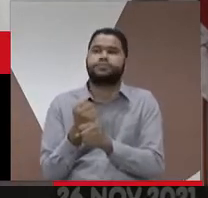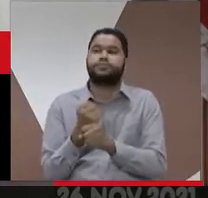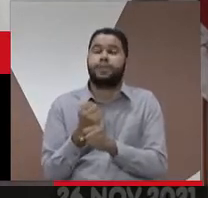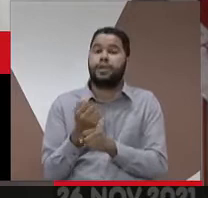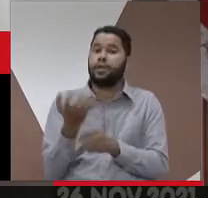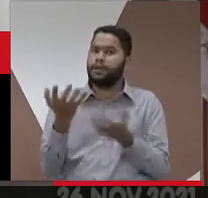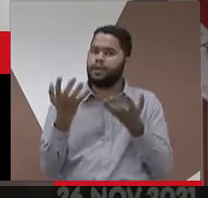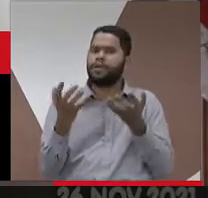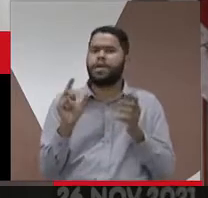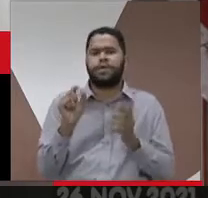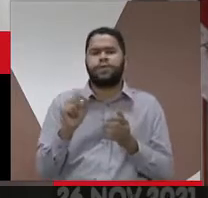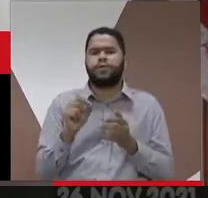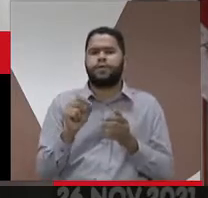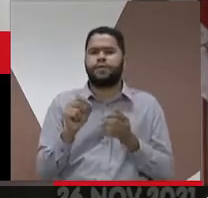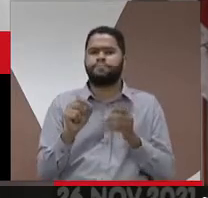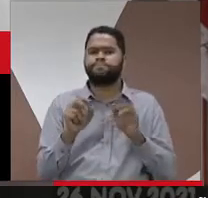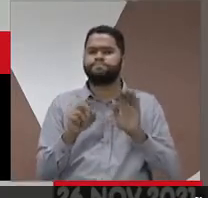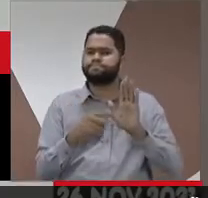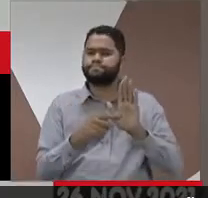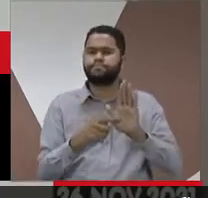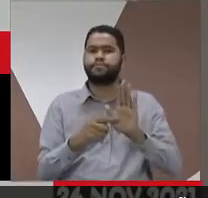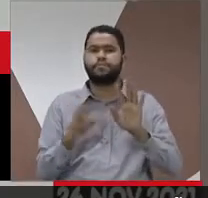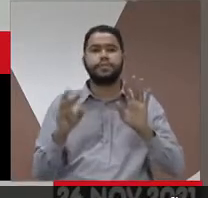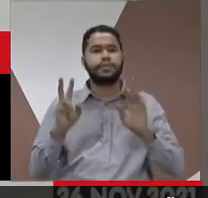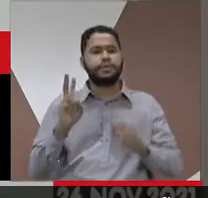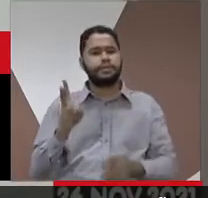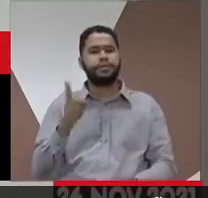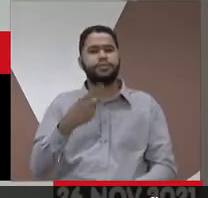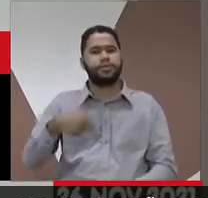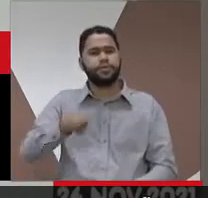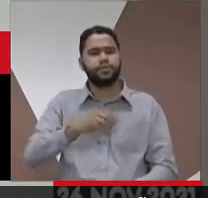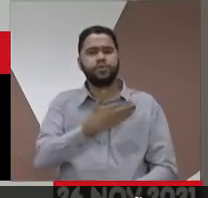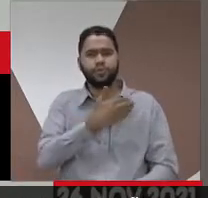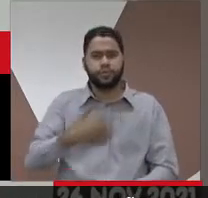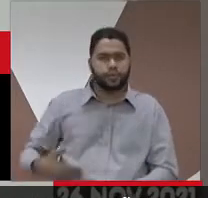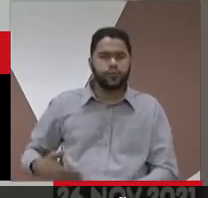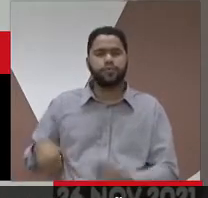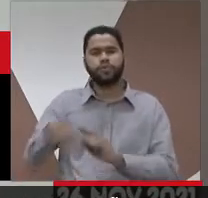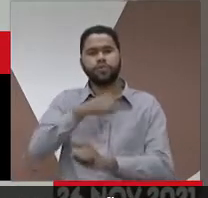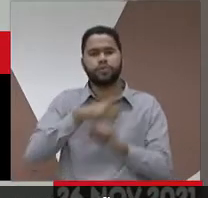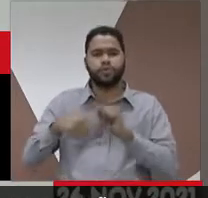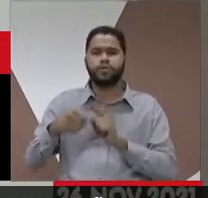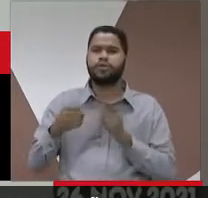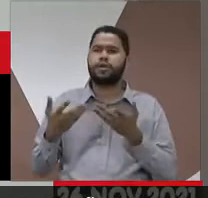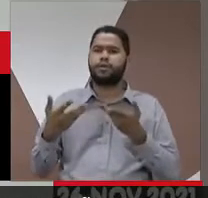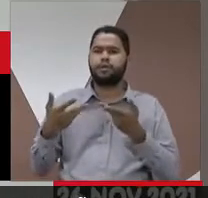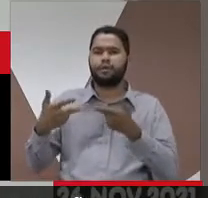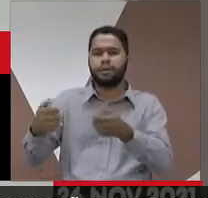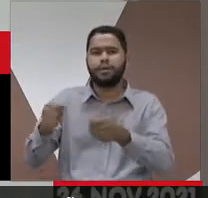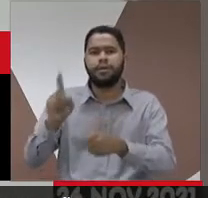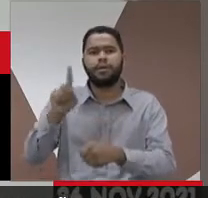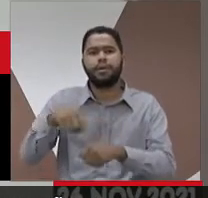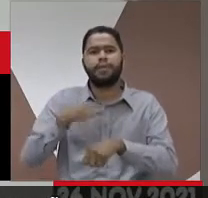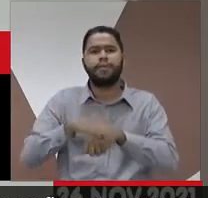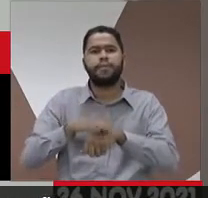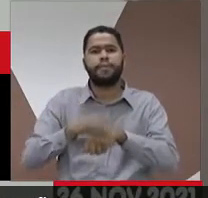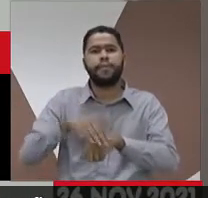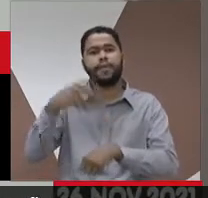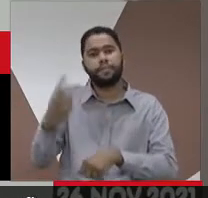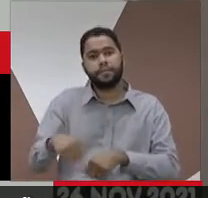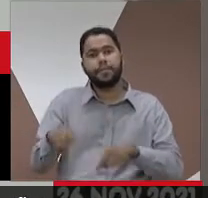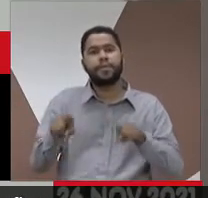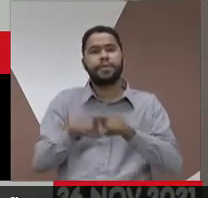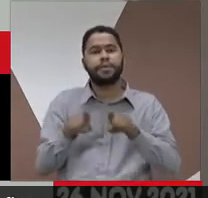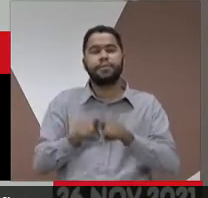quero fazer um parêntese, todas as vezes que nós, os movimentos sociais, fomos ouvidos, foi através dessa casa, e